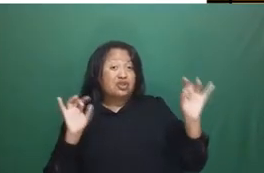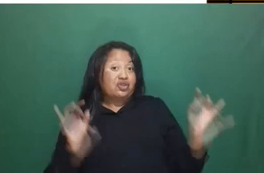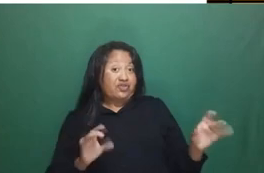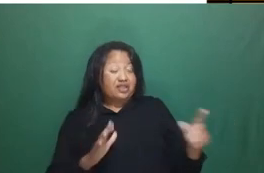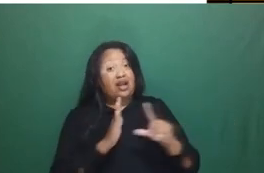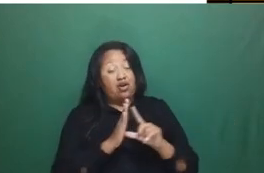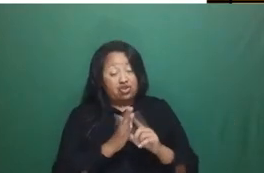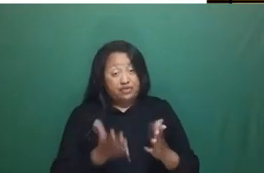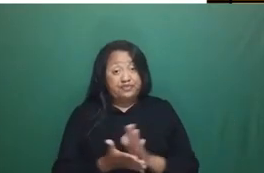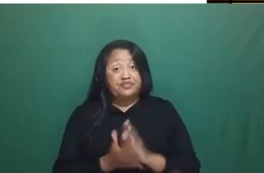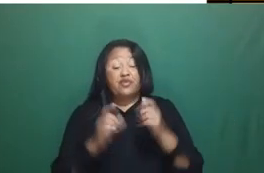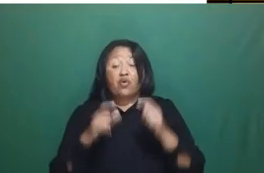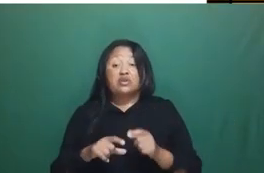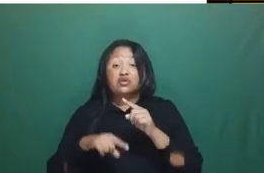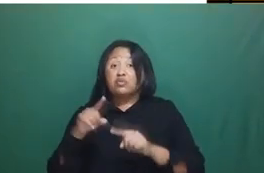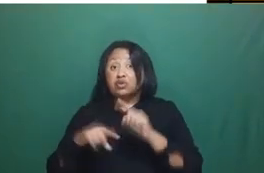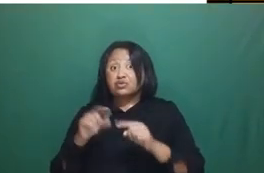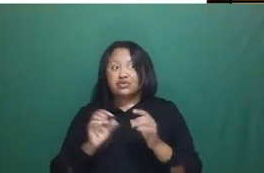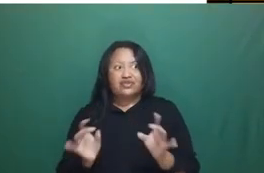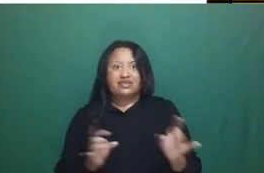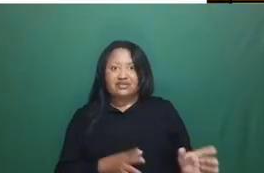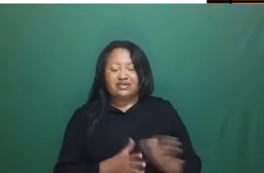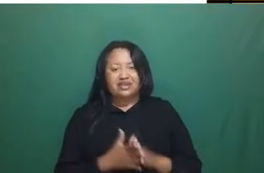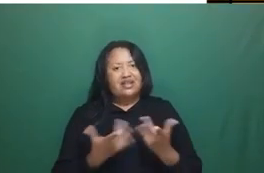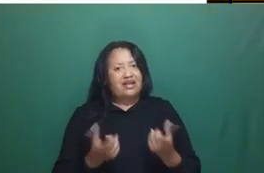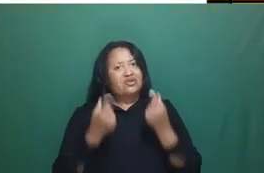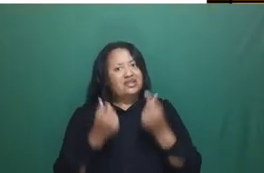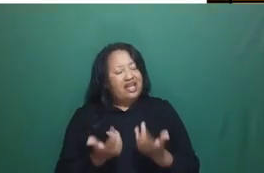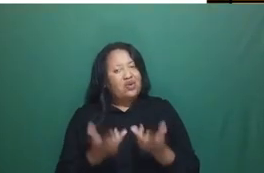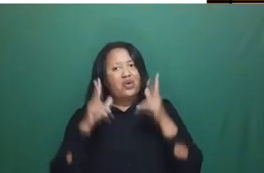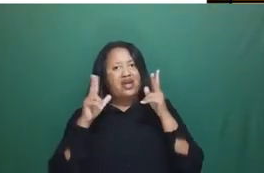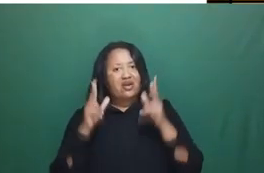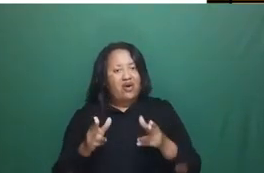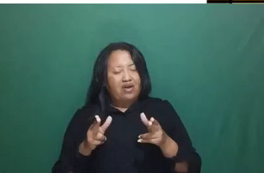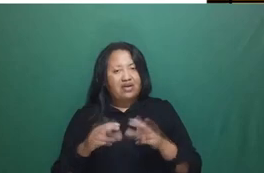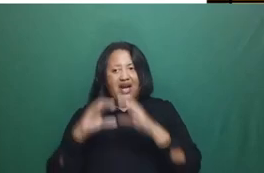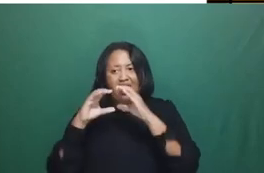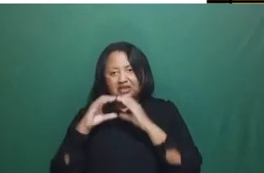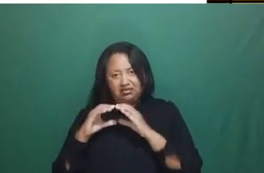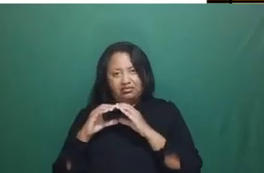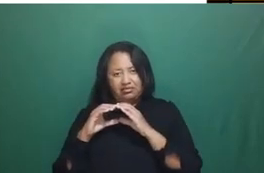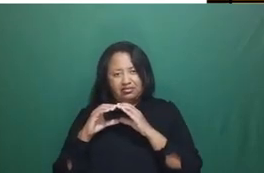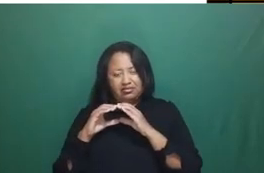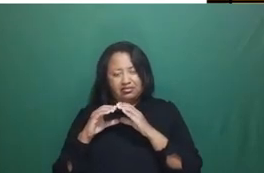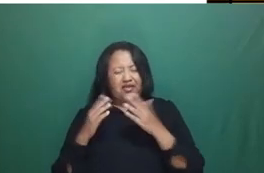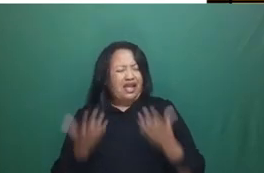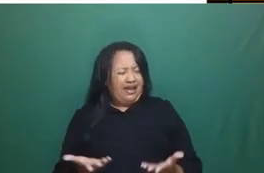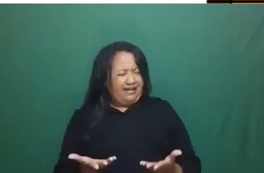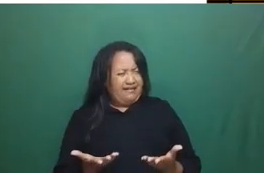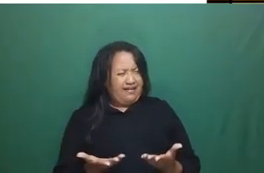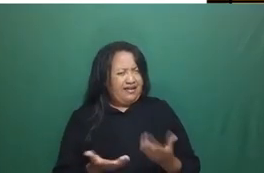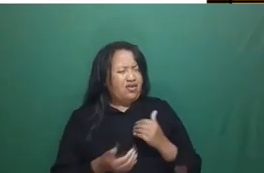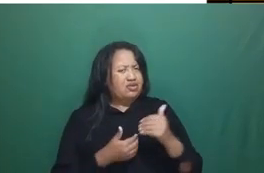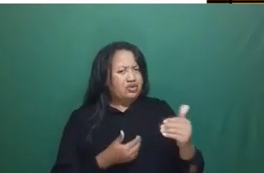da loja ou naquele produto é vendido né alguma coisa que um sanduíche e aí ele